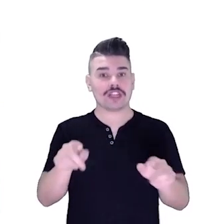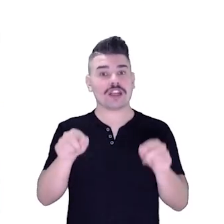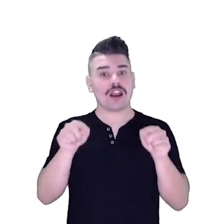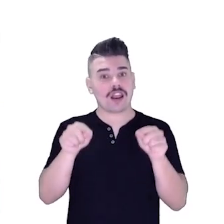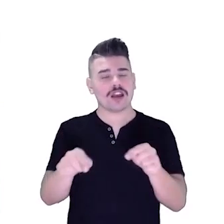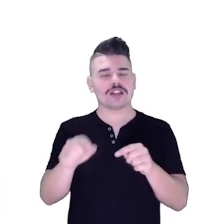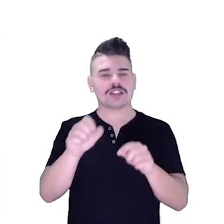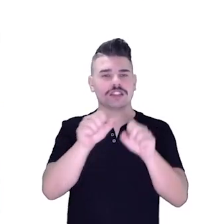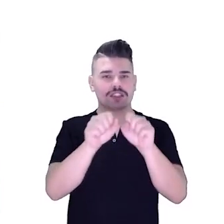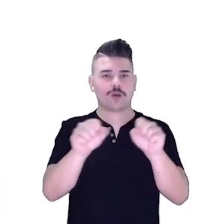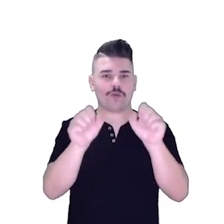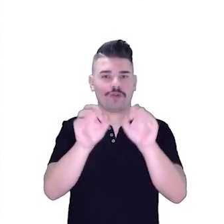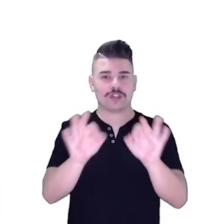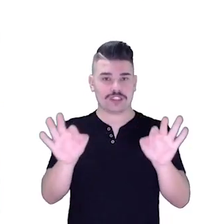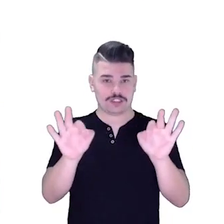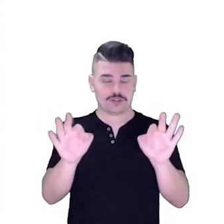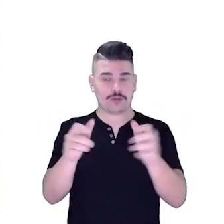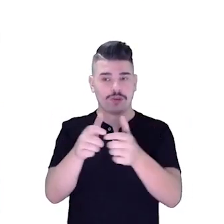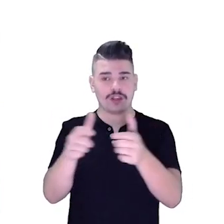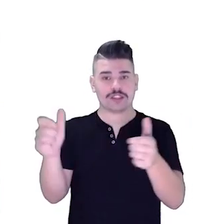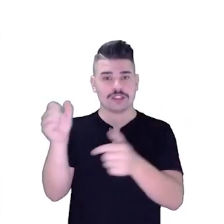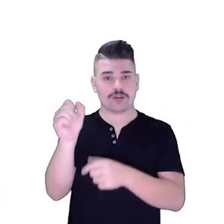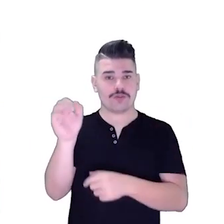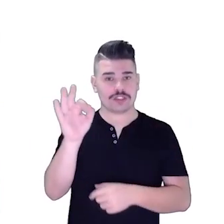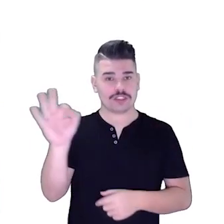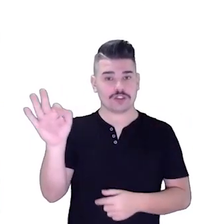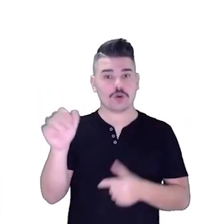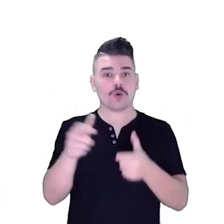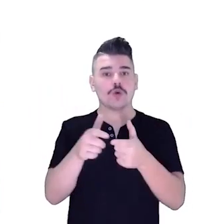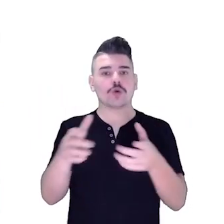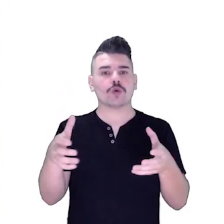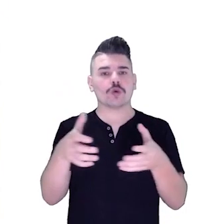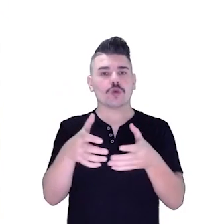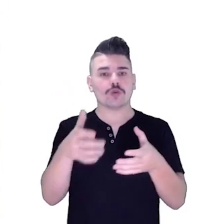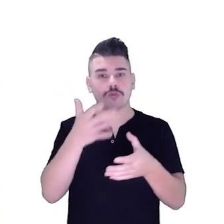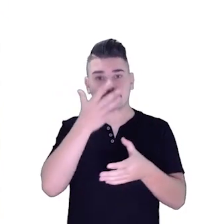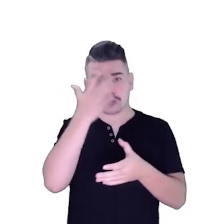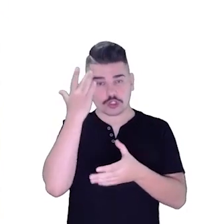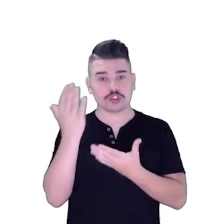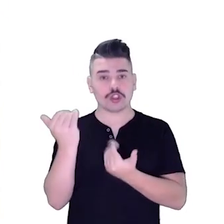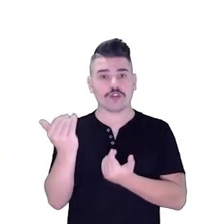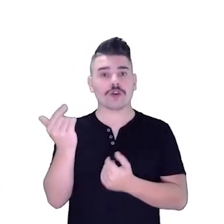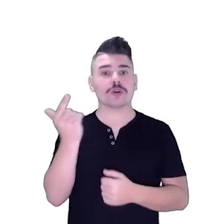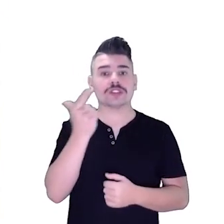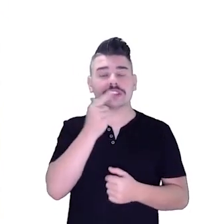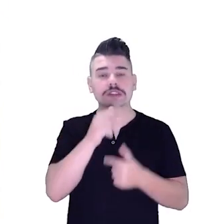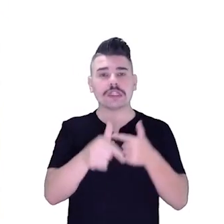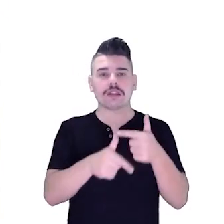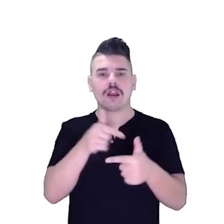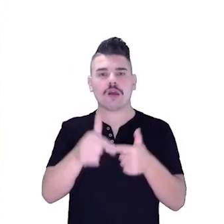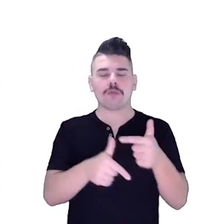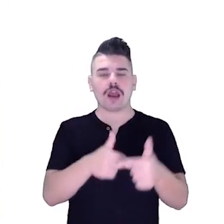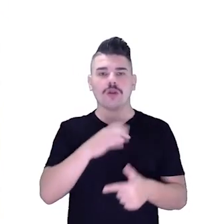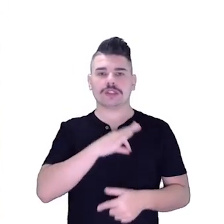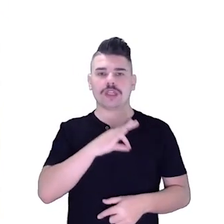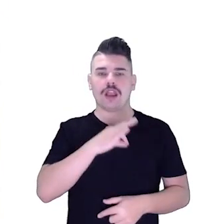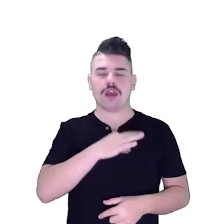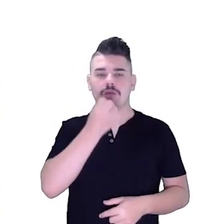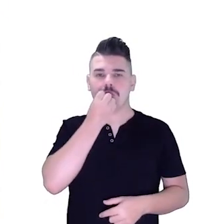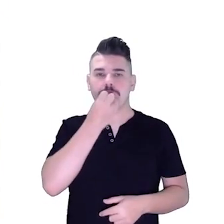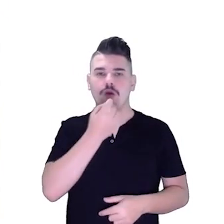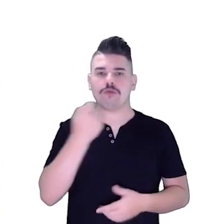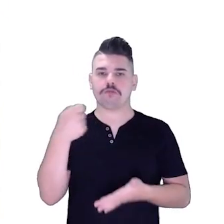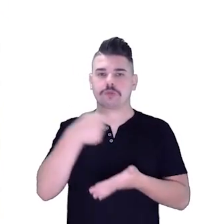economia para a região. E isso fez com que, então, muitas pessoas relativamente jovens tivessem empregos muito